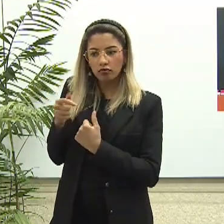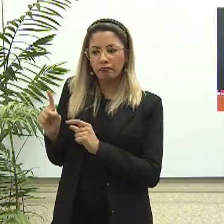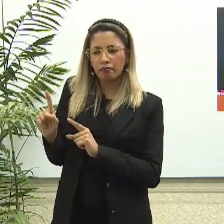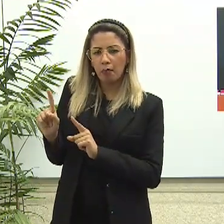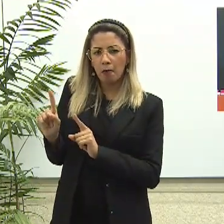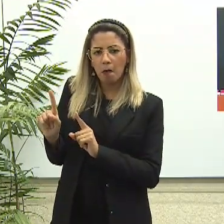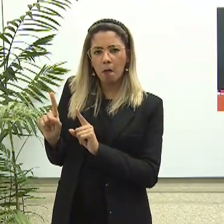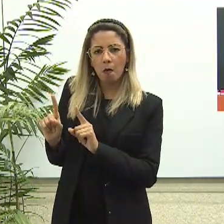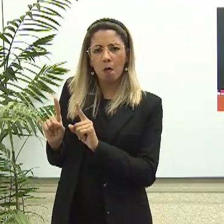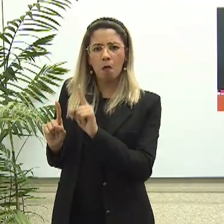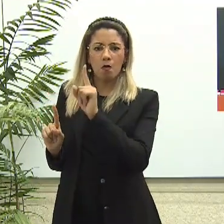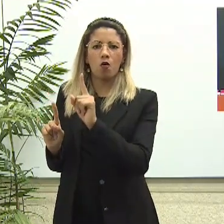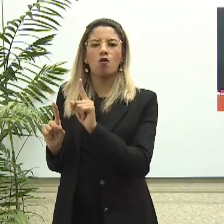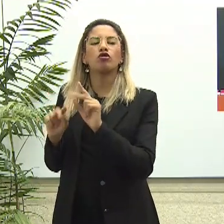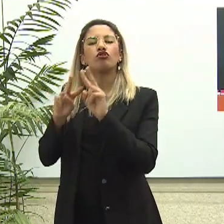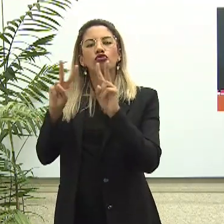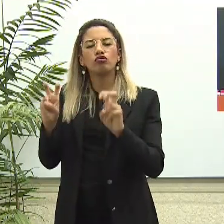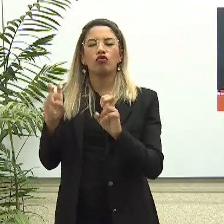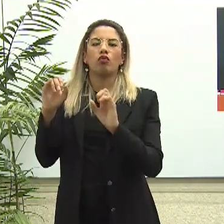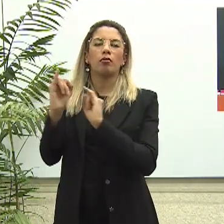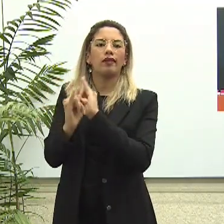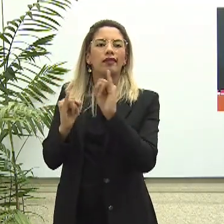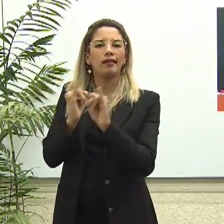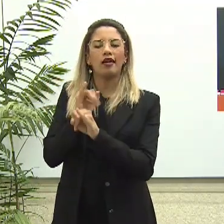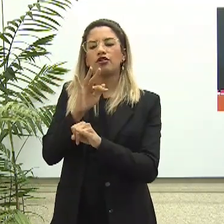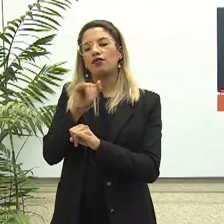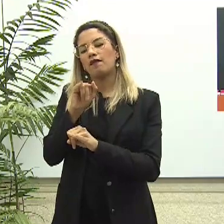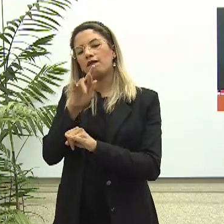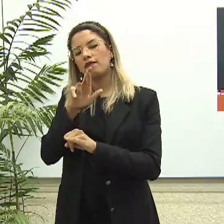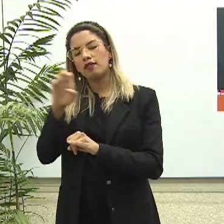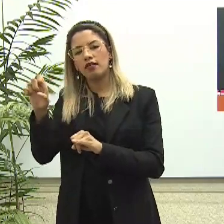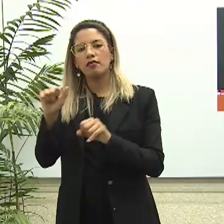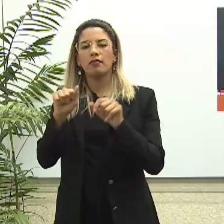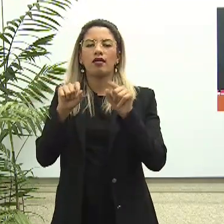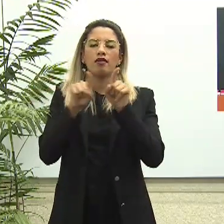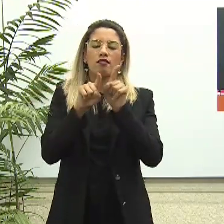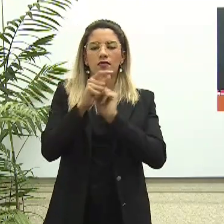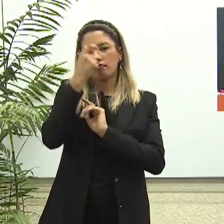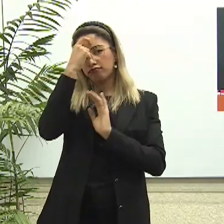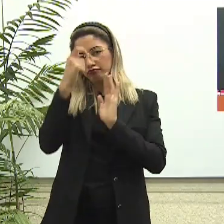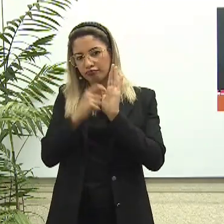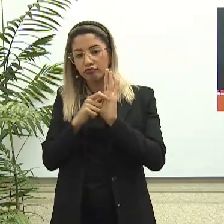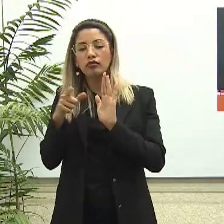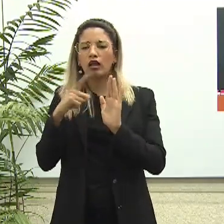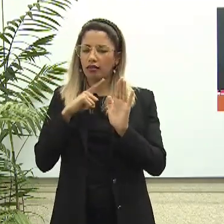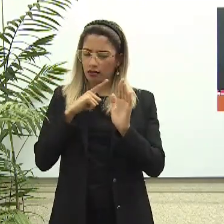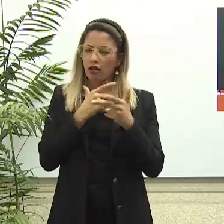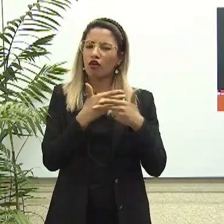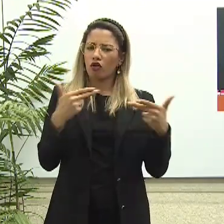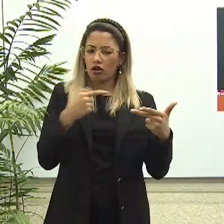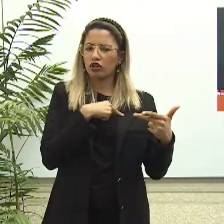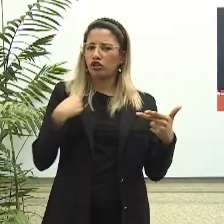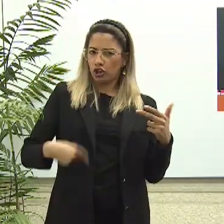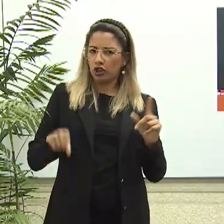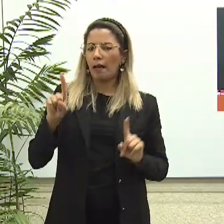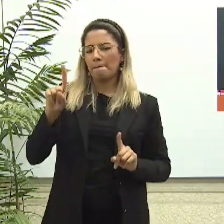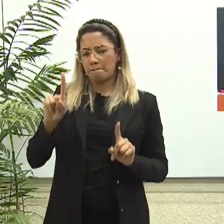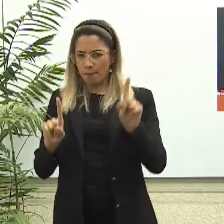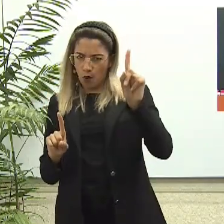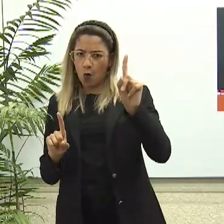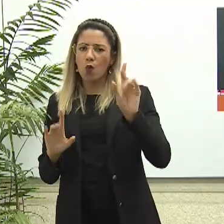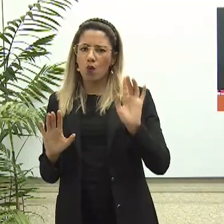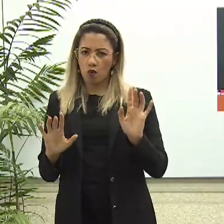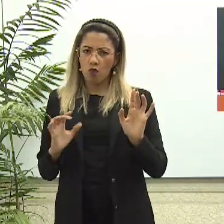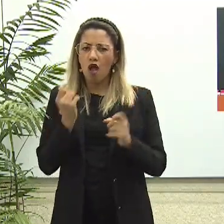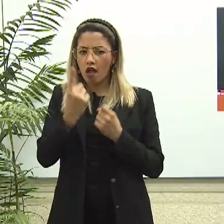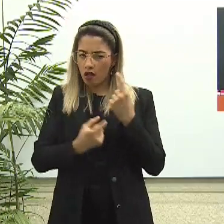infraestrutura de internet fibra ótica por exemplo desenvolvimento de inteligência artificial tem vários setores que a China tá na frente É por isso e o Sérgio colocou esse